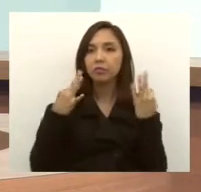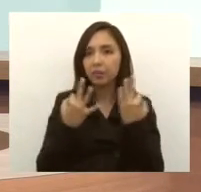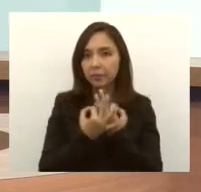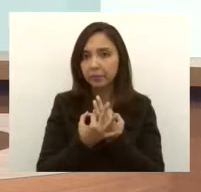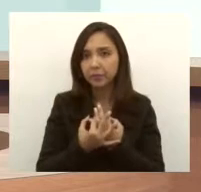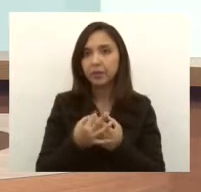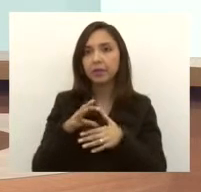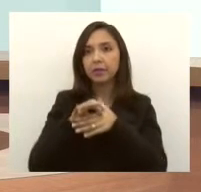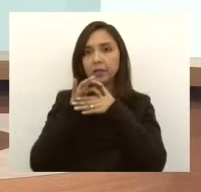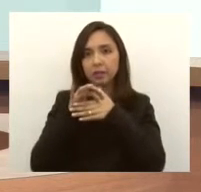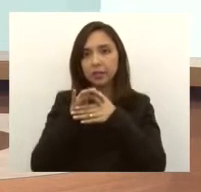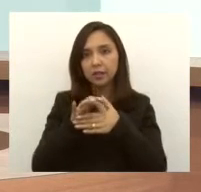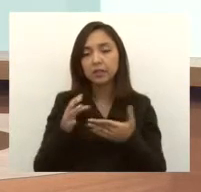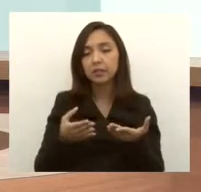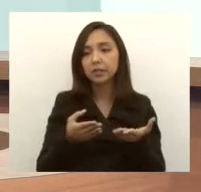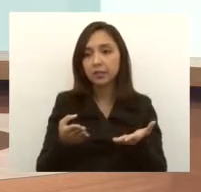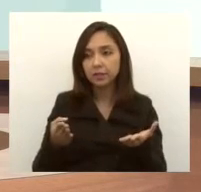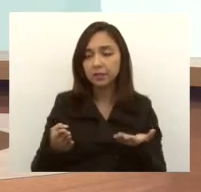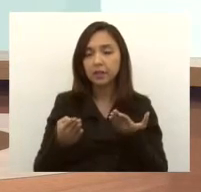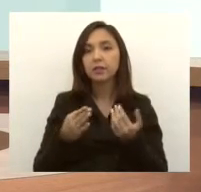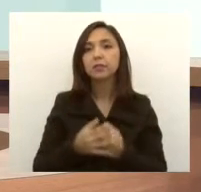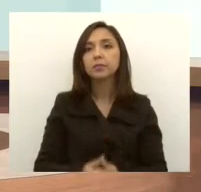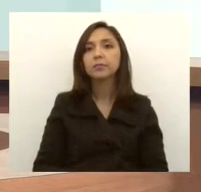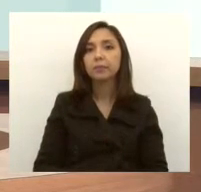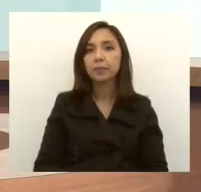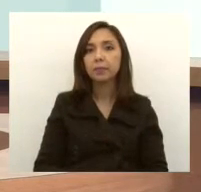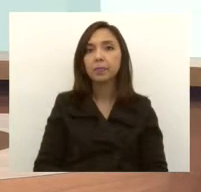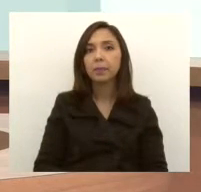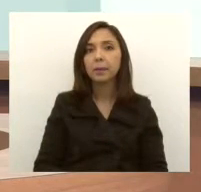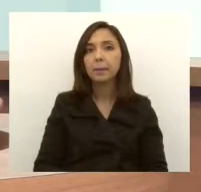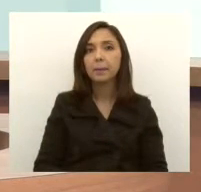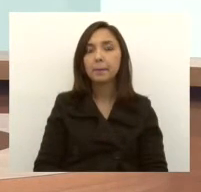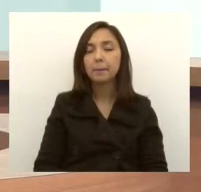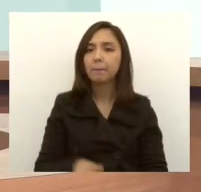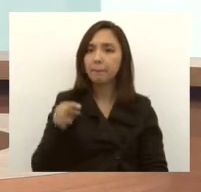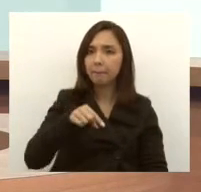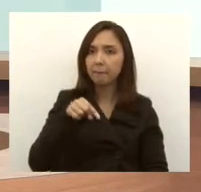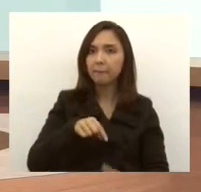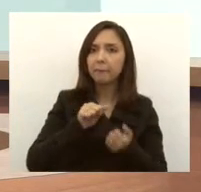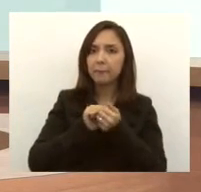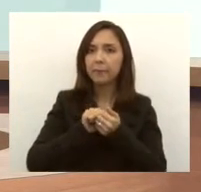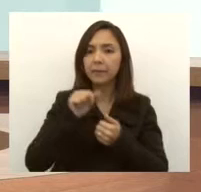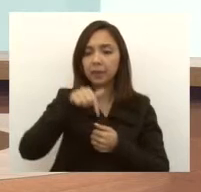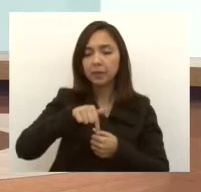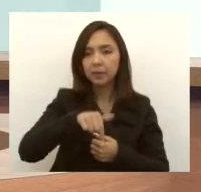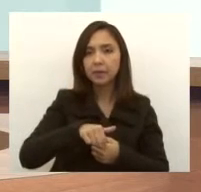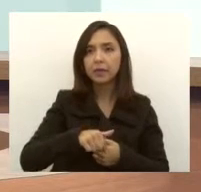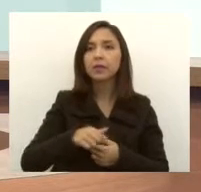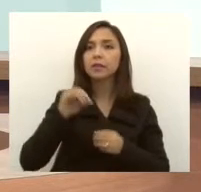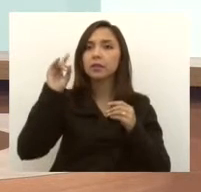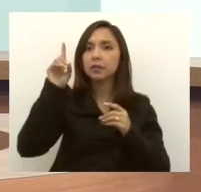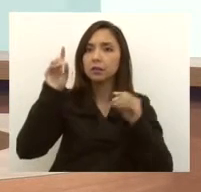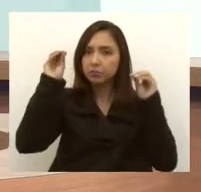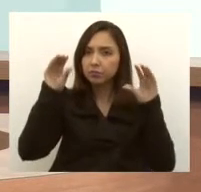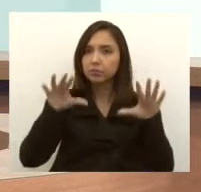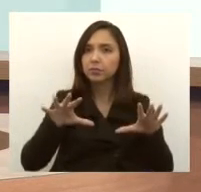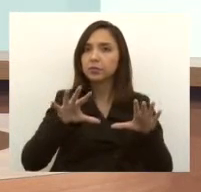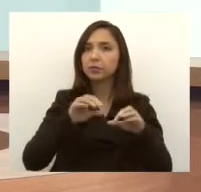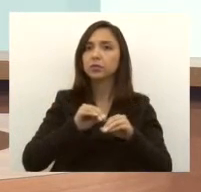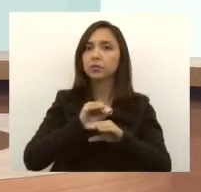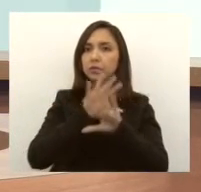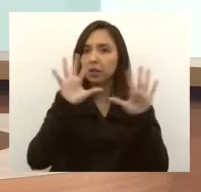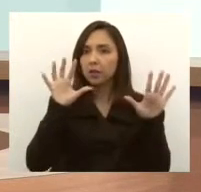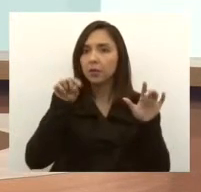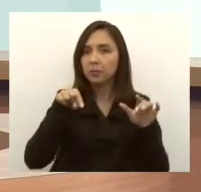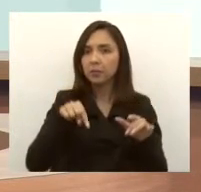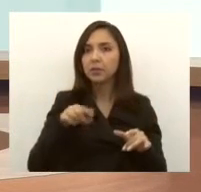líderes comunitários que pôde fazer com que ele esteve aqui nesse momento. Que Deus ilumine a vida dele e dê muita